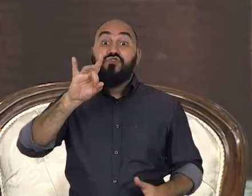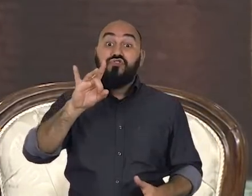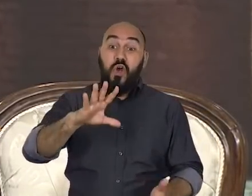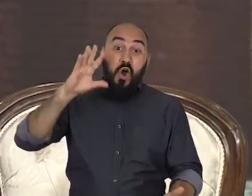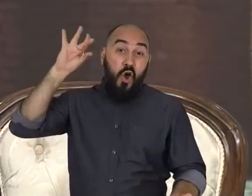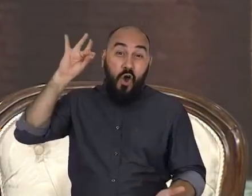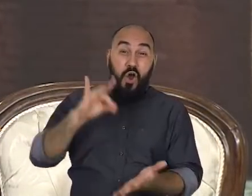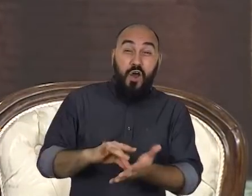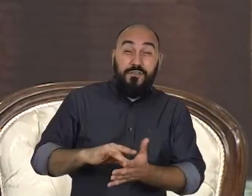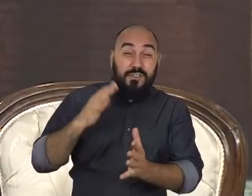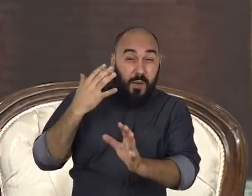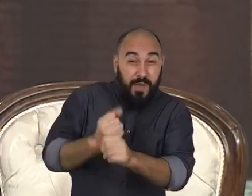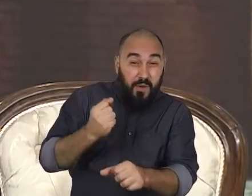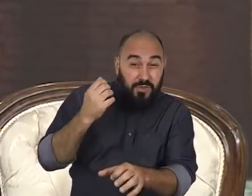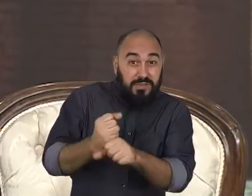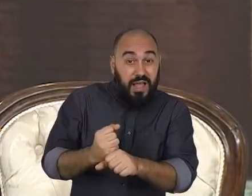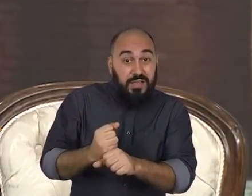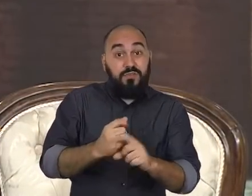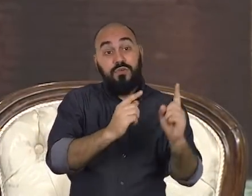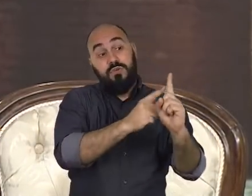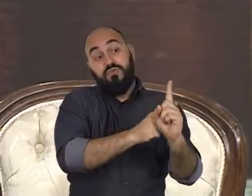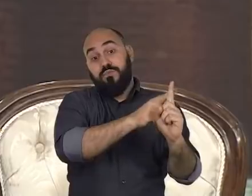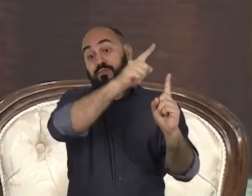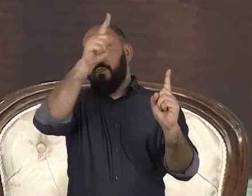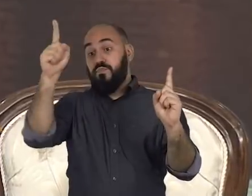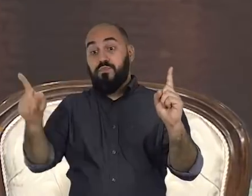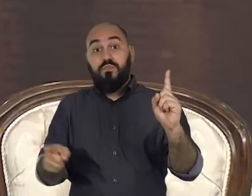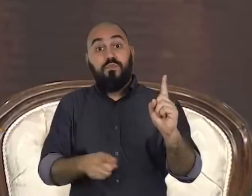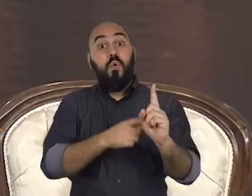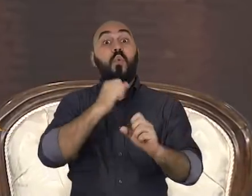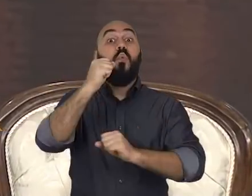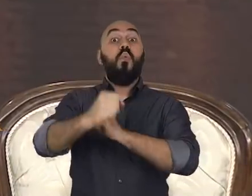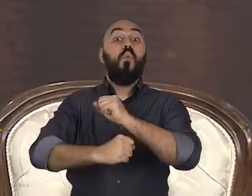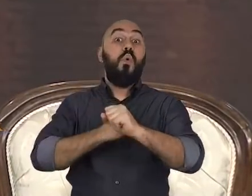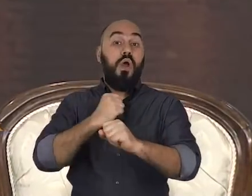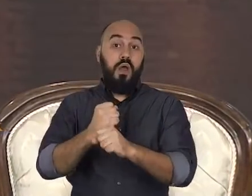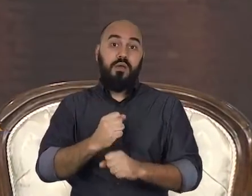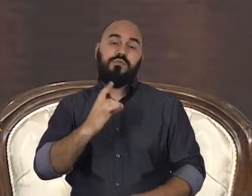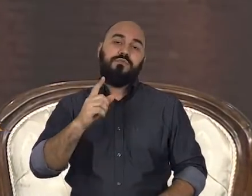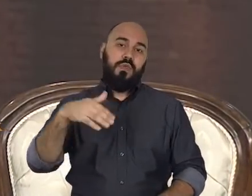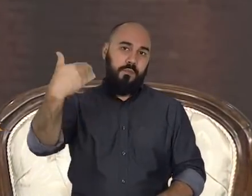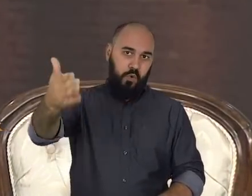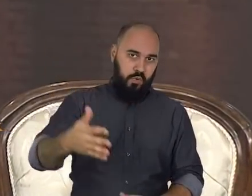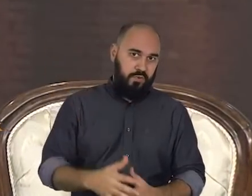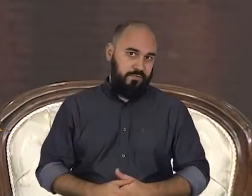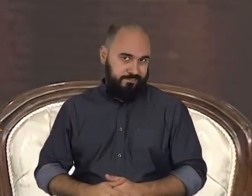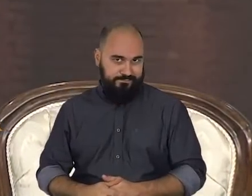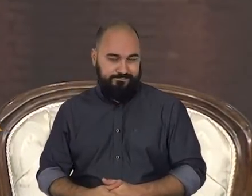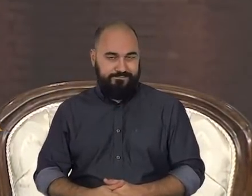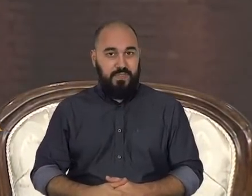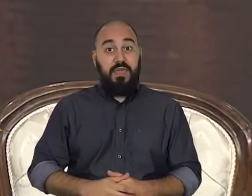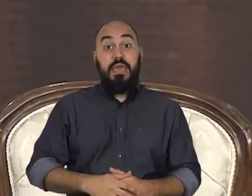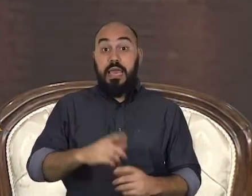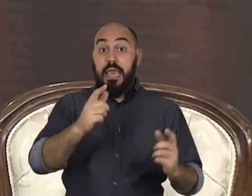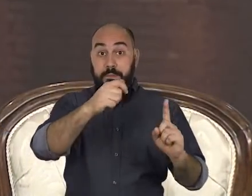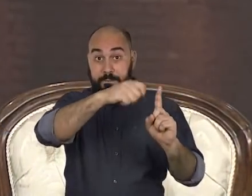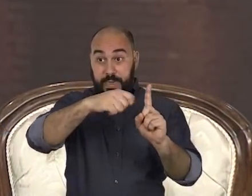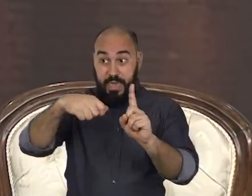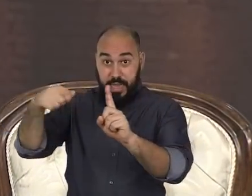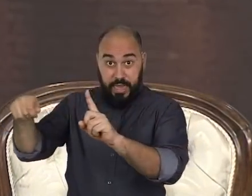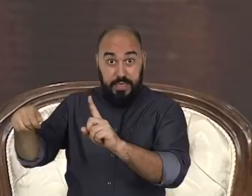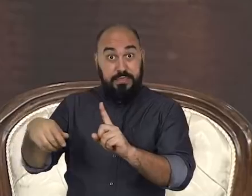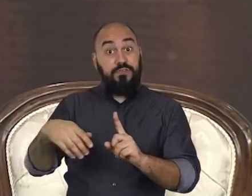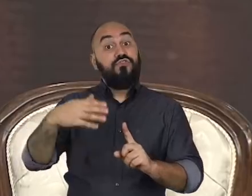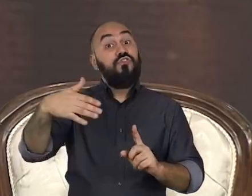oficialmente contado a partir do dia 1º de janeiro do ano seguinte. E esses meses de intervalo que ele